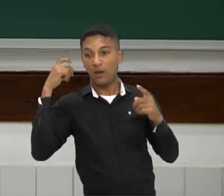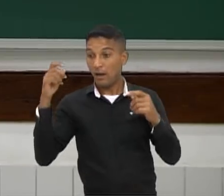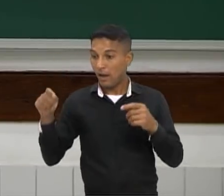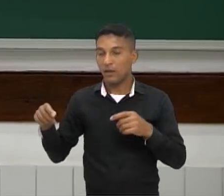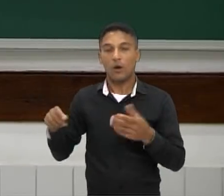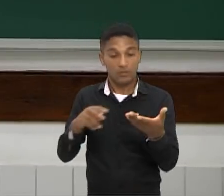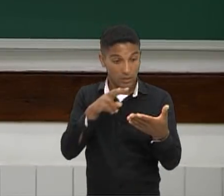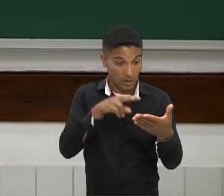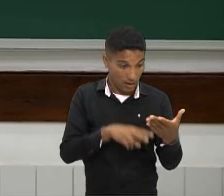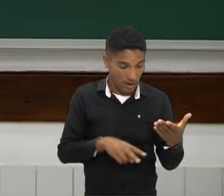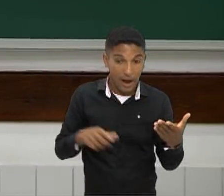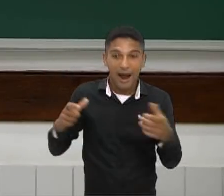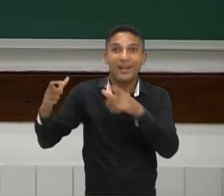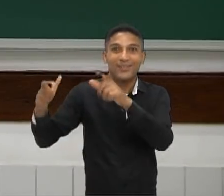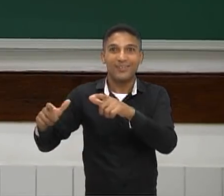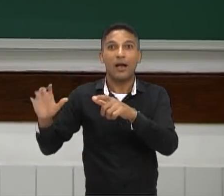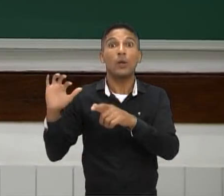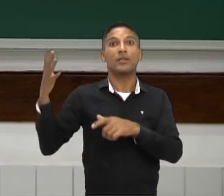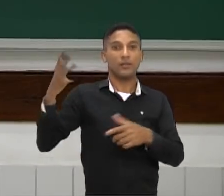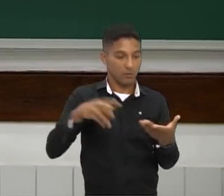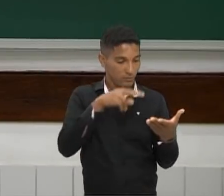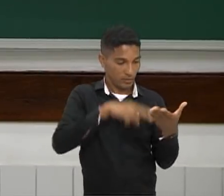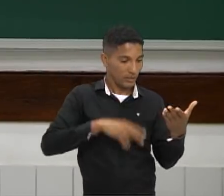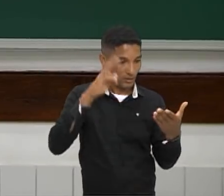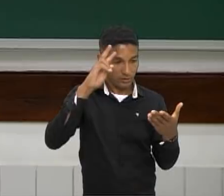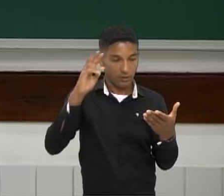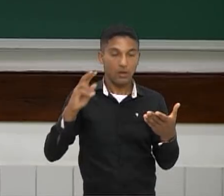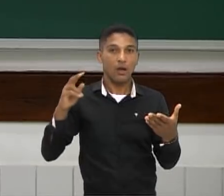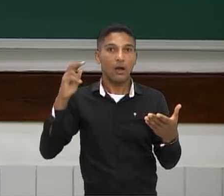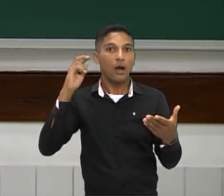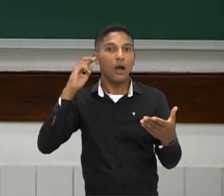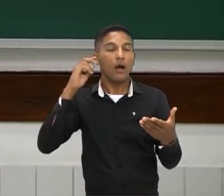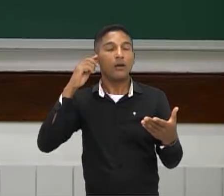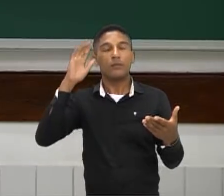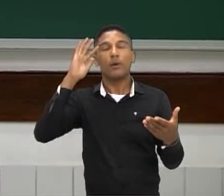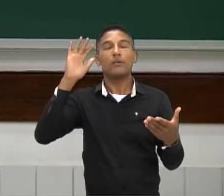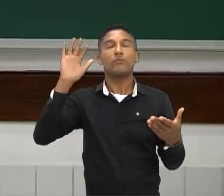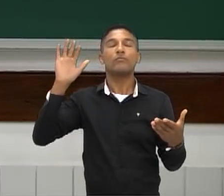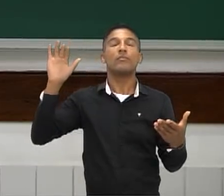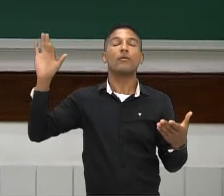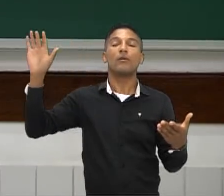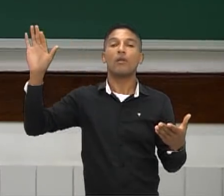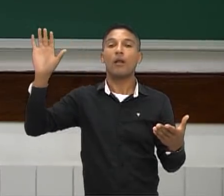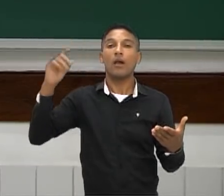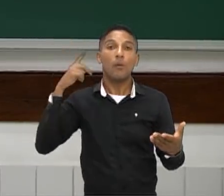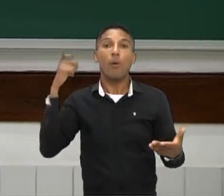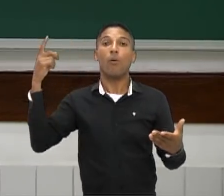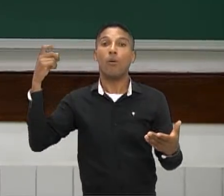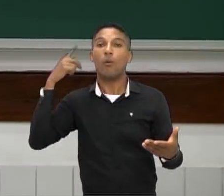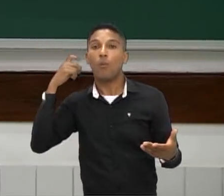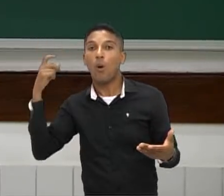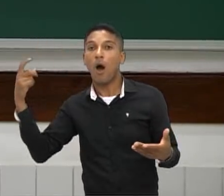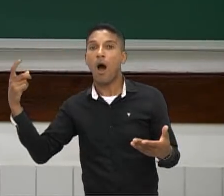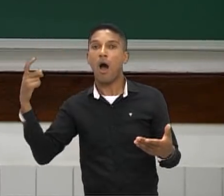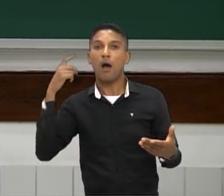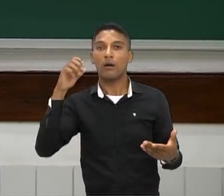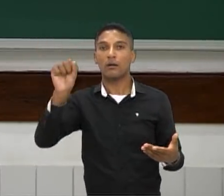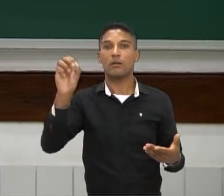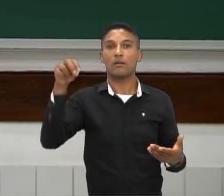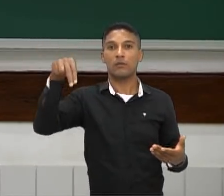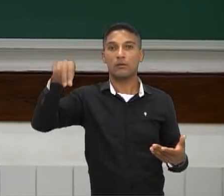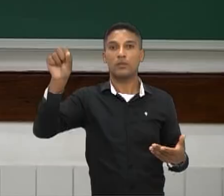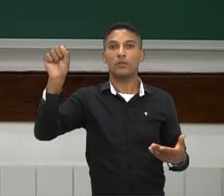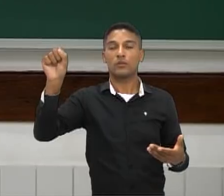certo? Então tem ali a audição, a visão, né, quando abre o campo da imaginação para que o leitor consiga visualizar